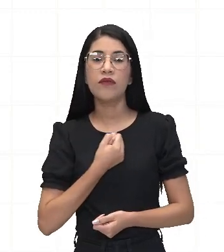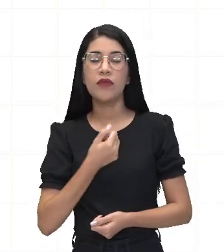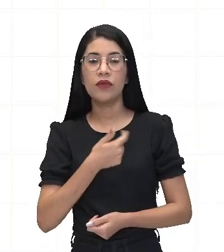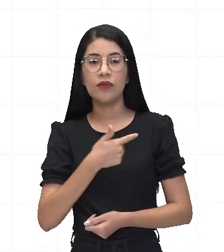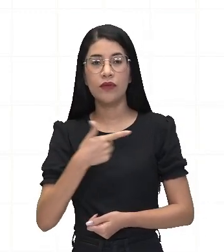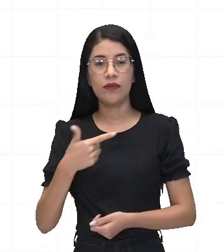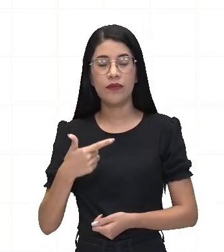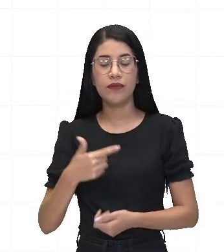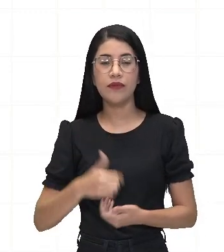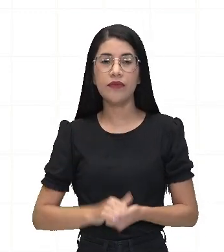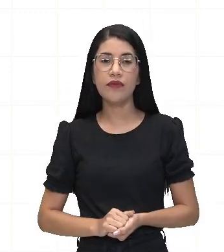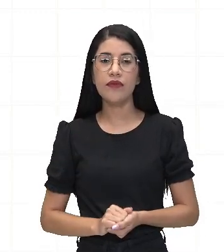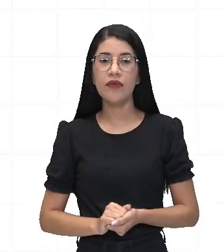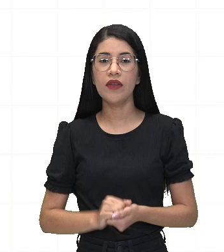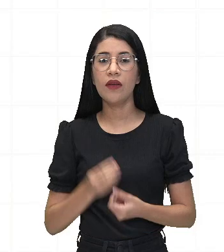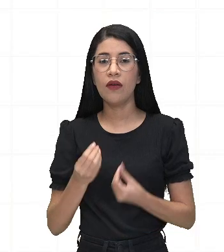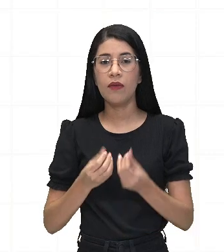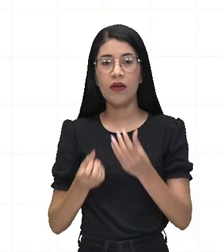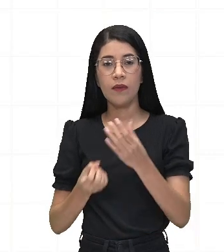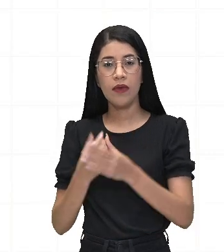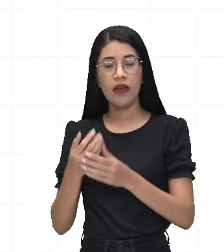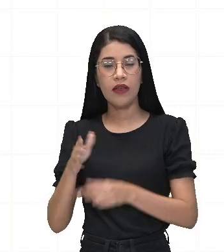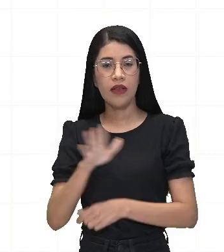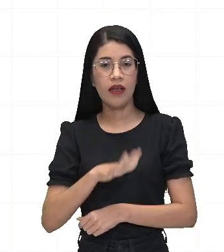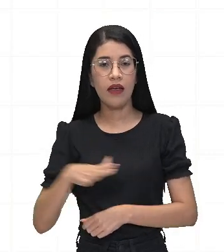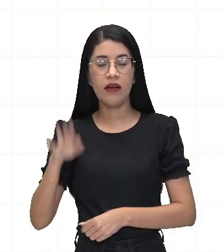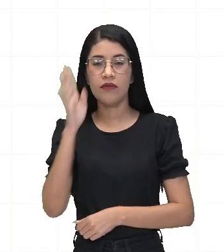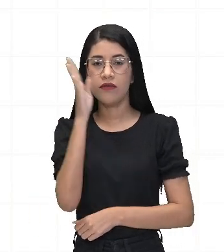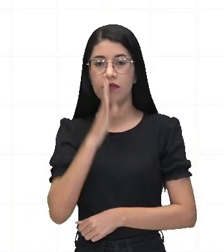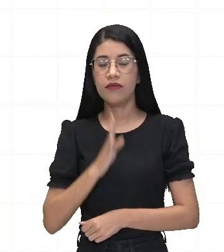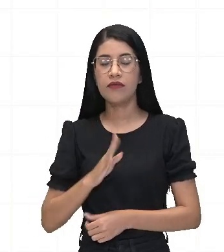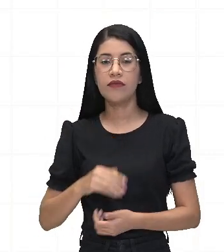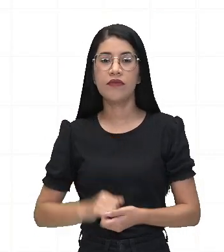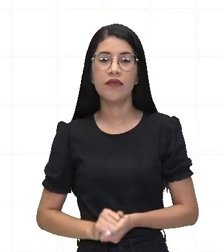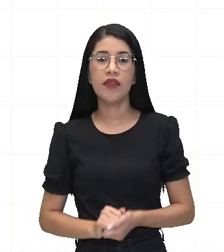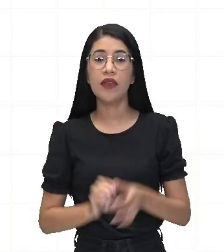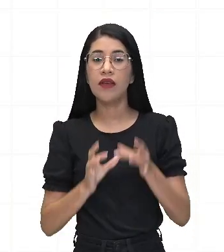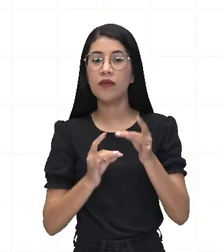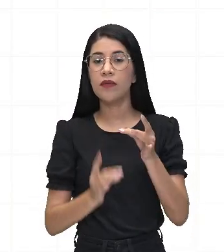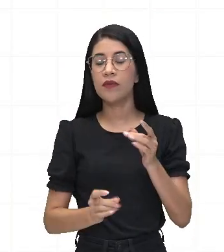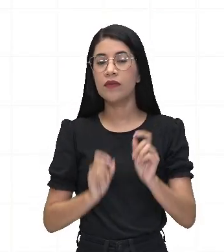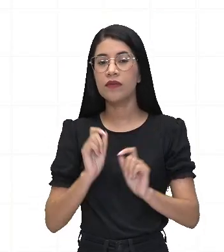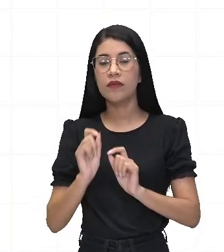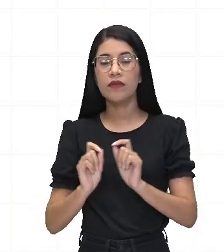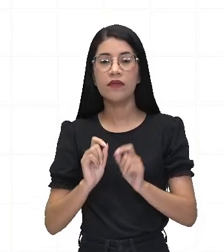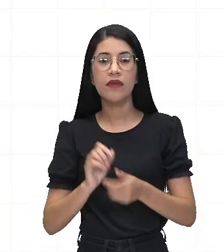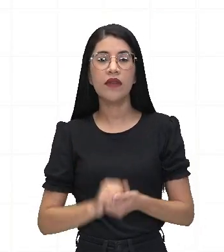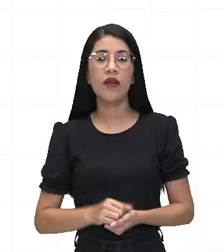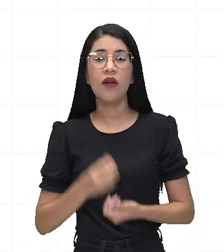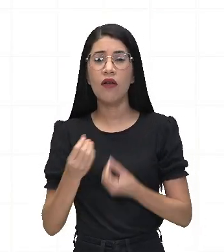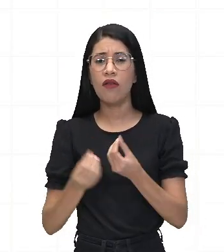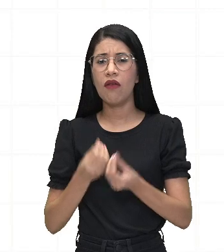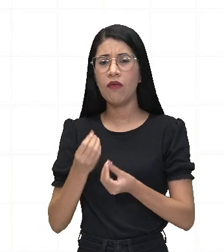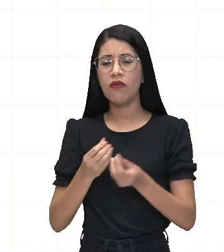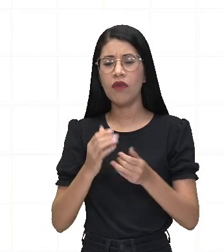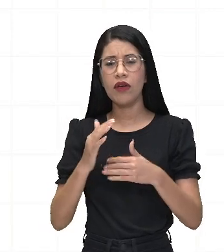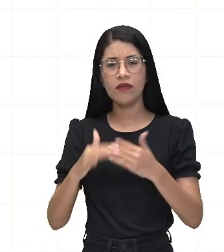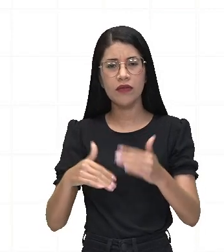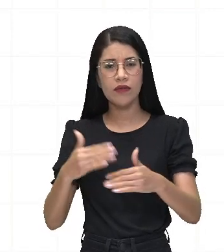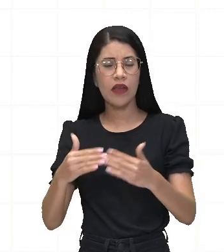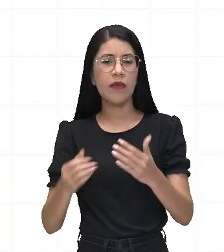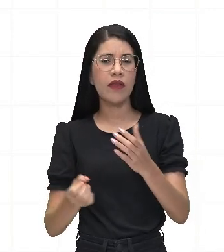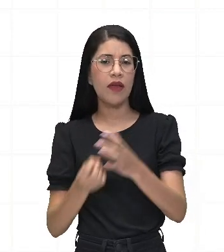com formação territorial do Brasil. E o detalhamento, vamos verificar o processo de formação